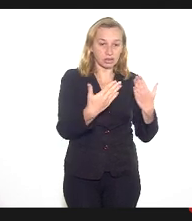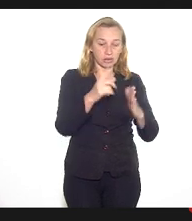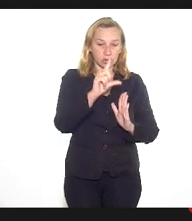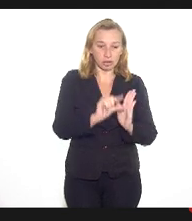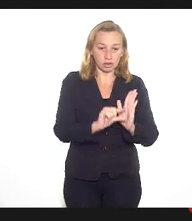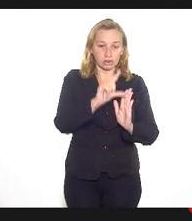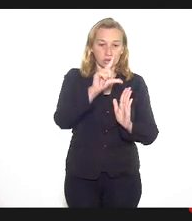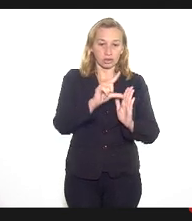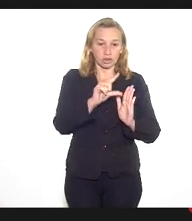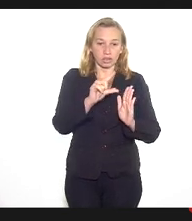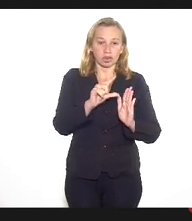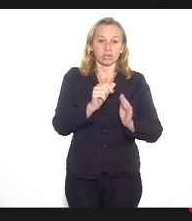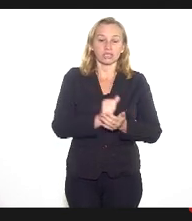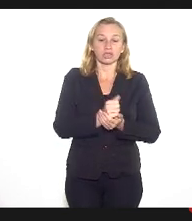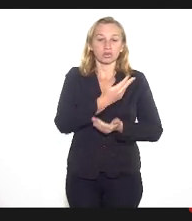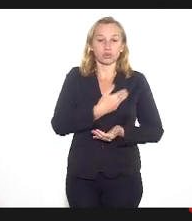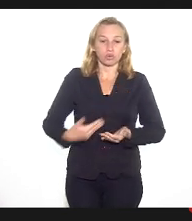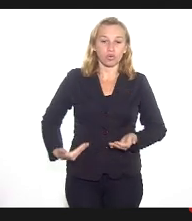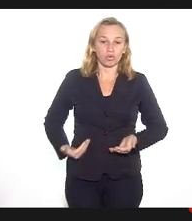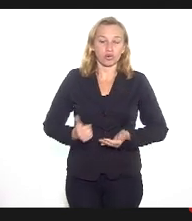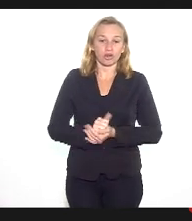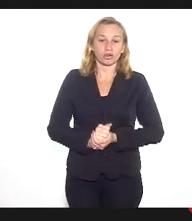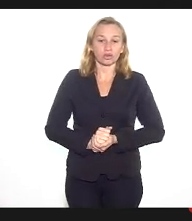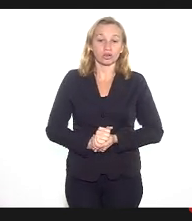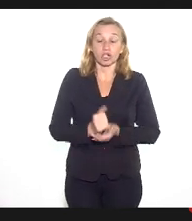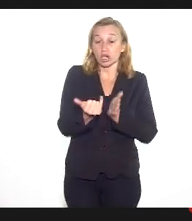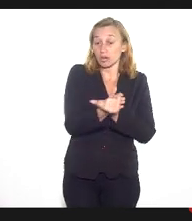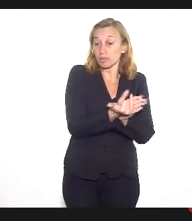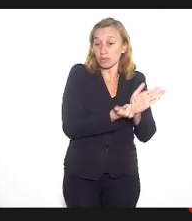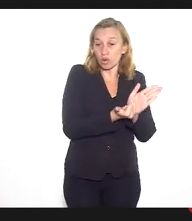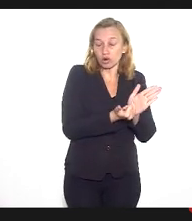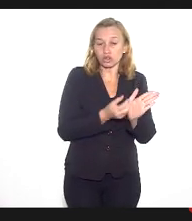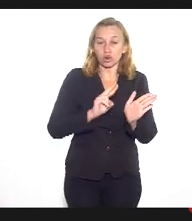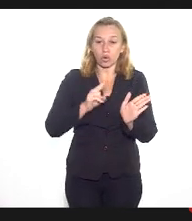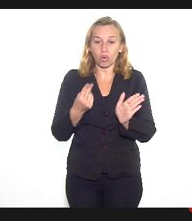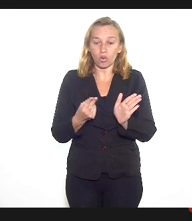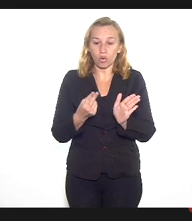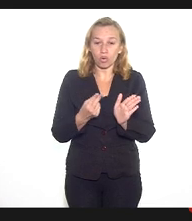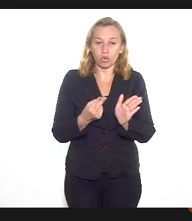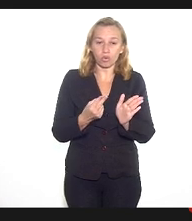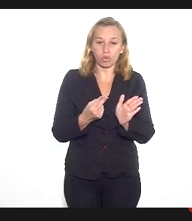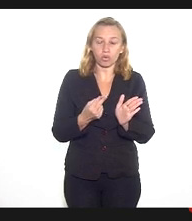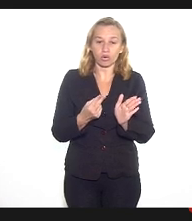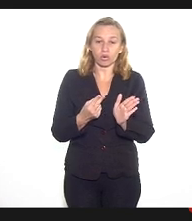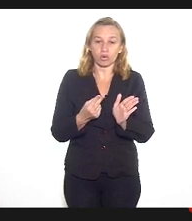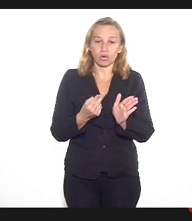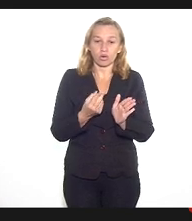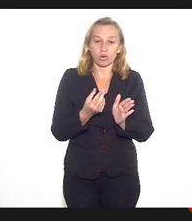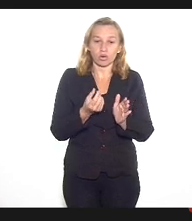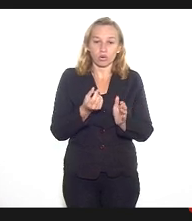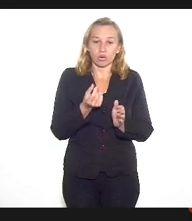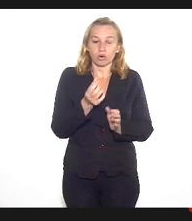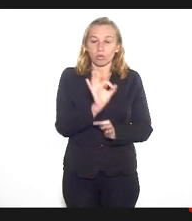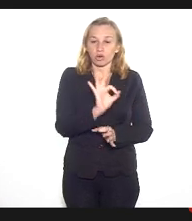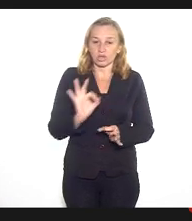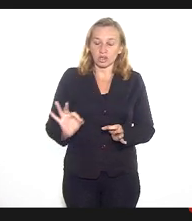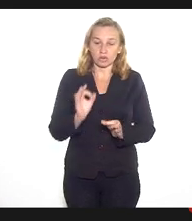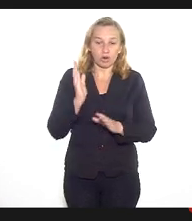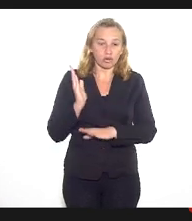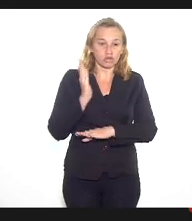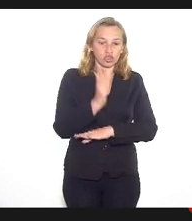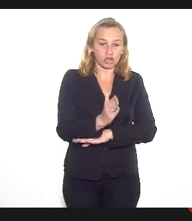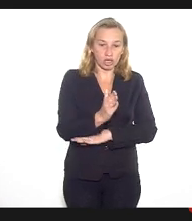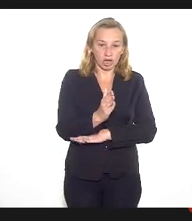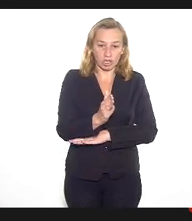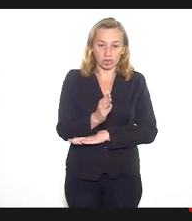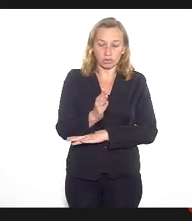participação governamental, seja via impostos ou via percentual de propriedade direta do governo nos recursos, que é